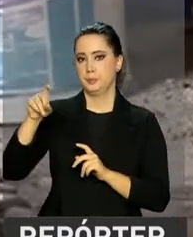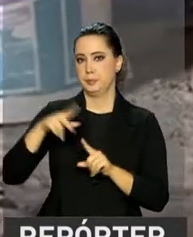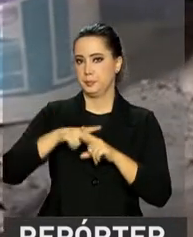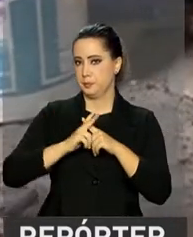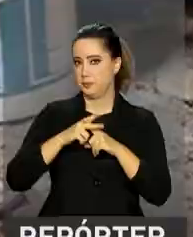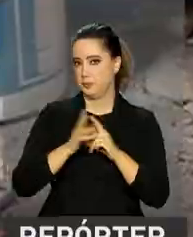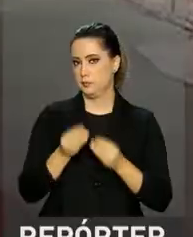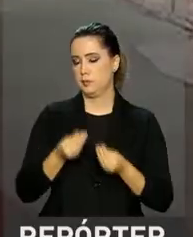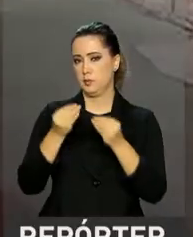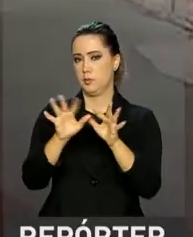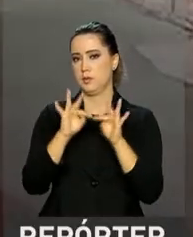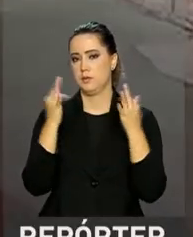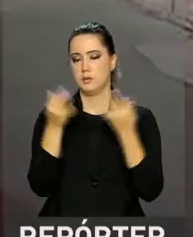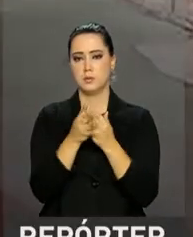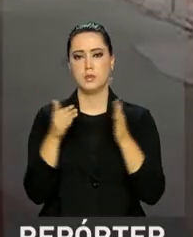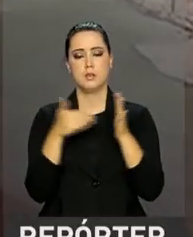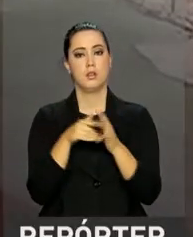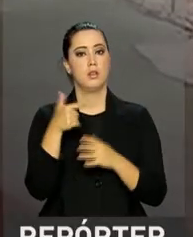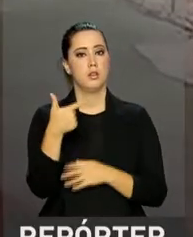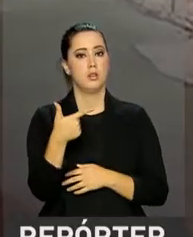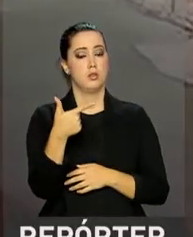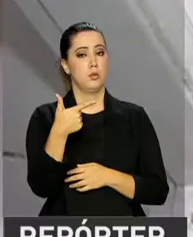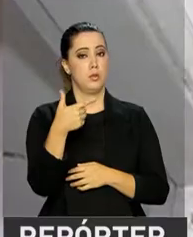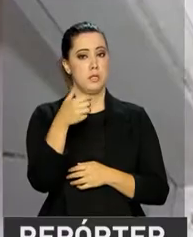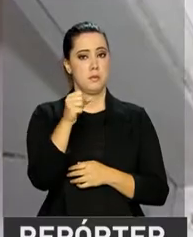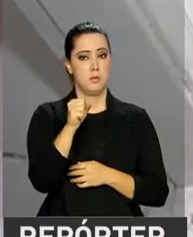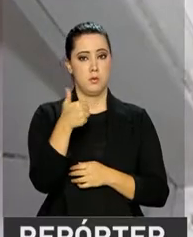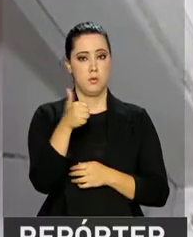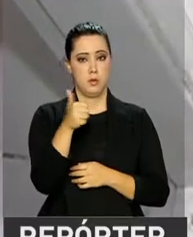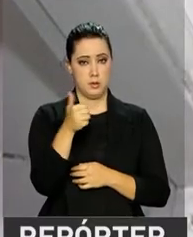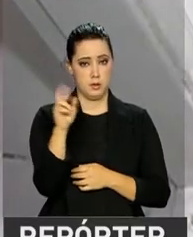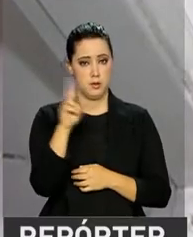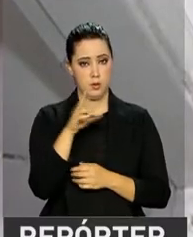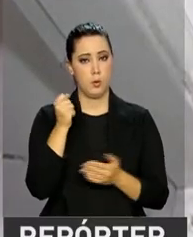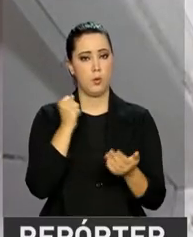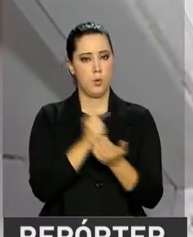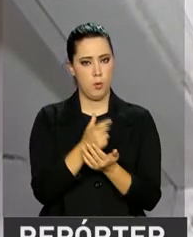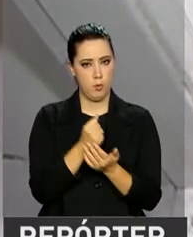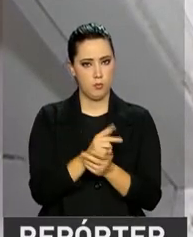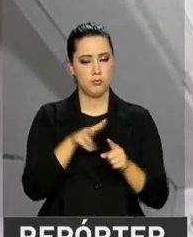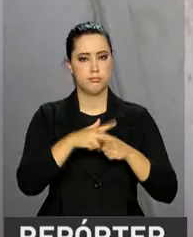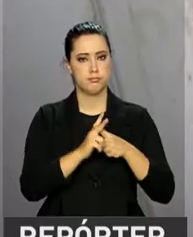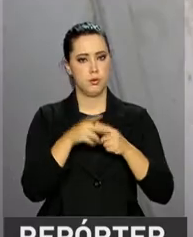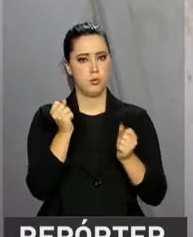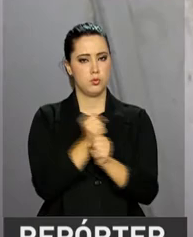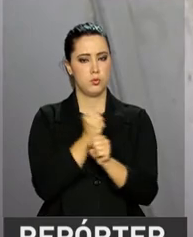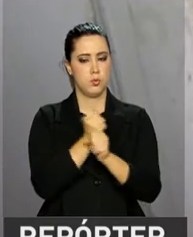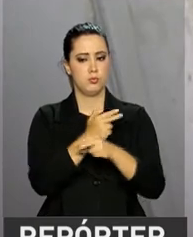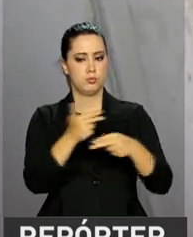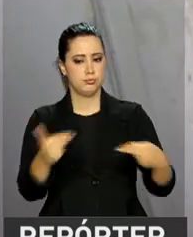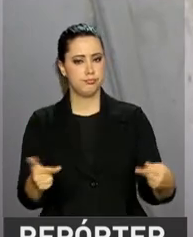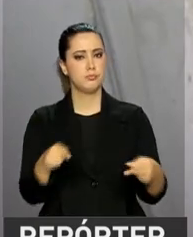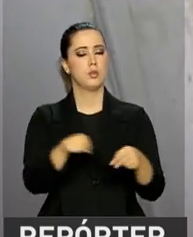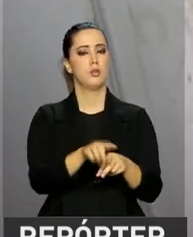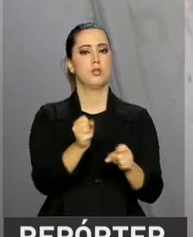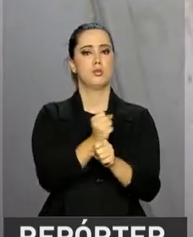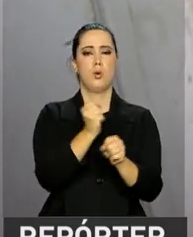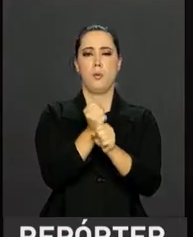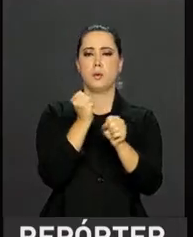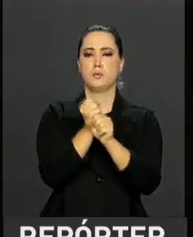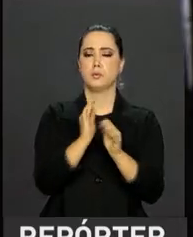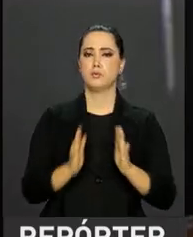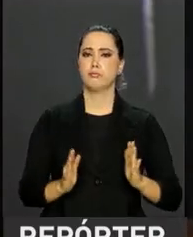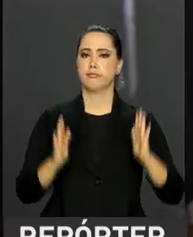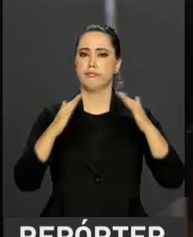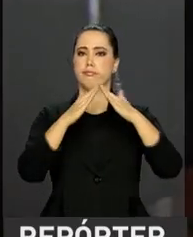renda mensal de até 2.000 811 mas a compra de materiais de construção para obras desde que a habitação